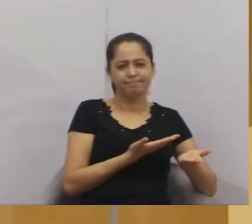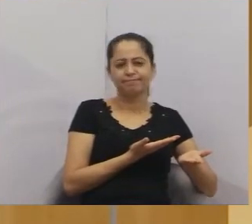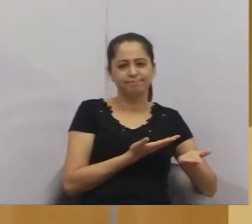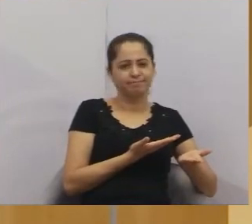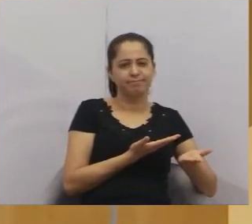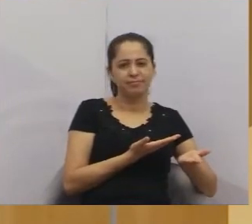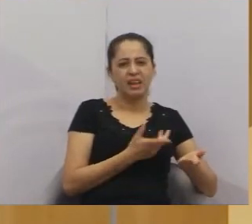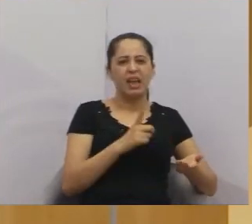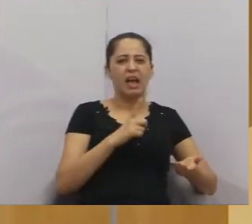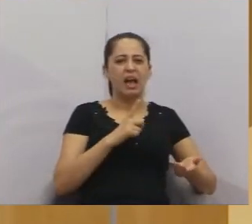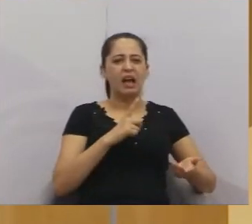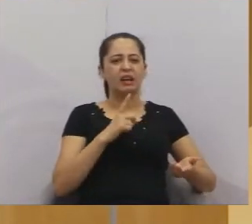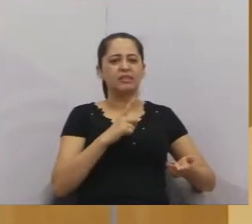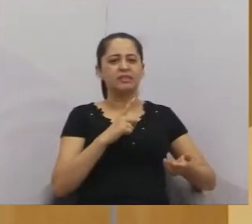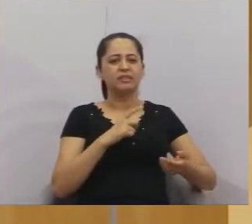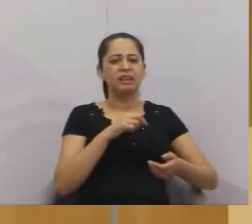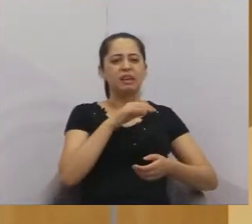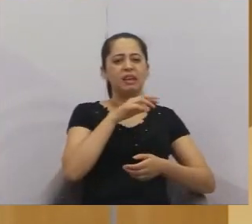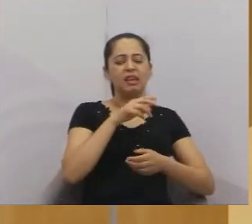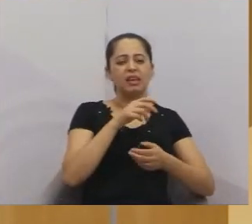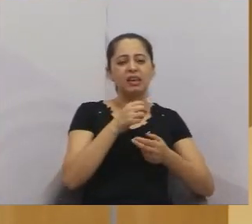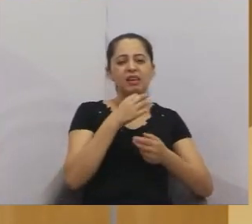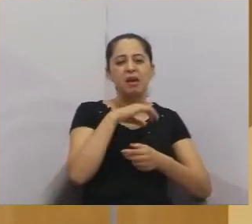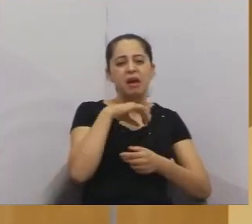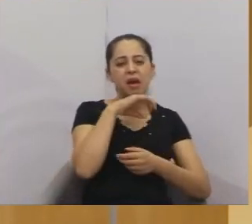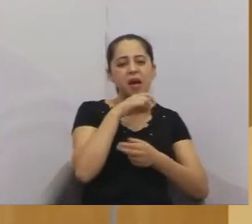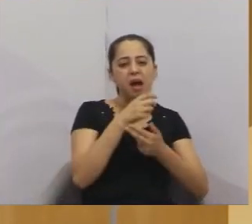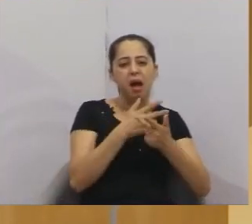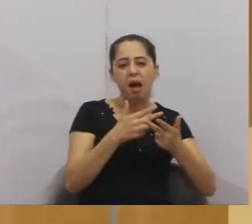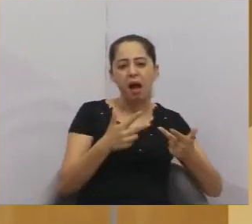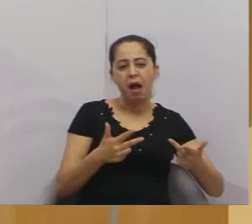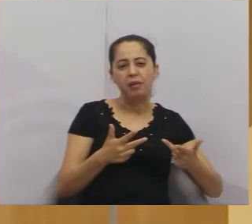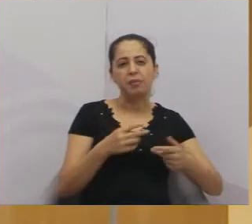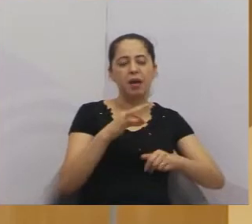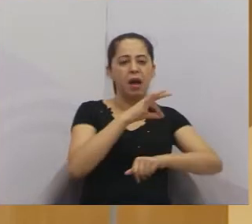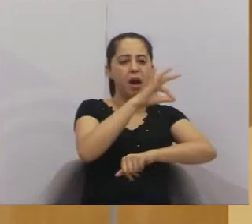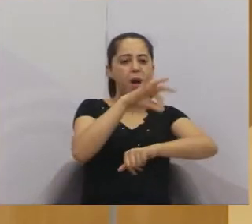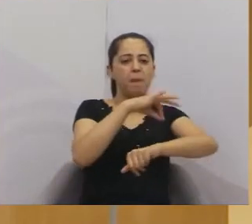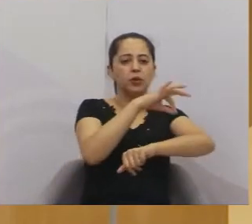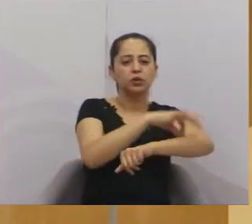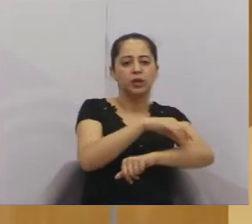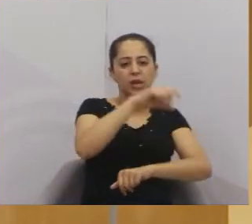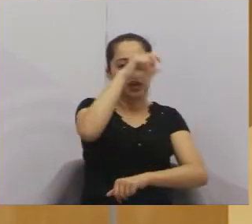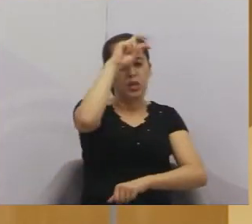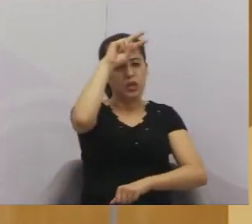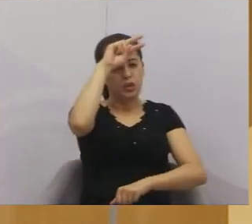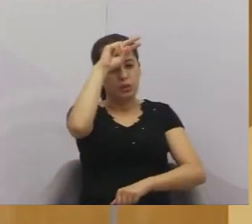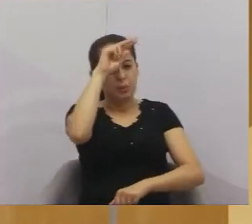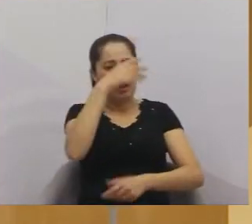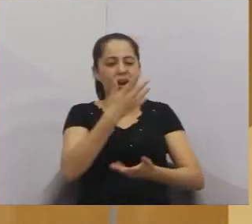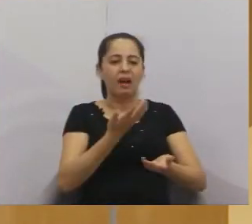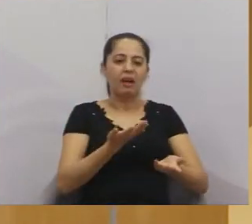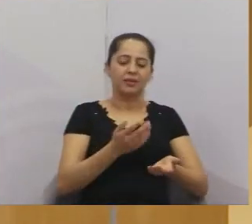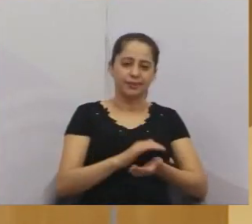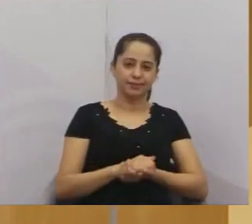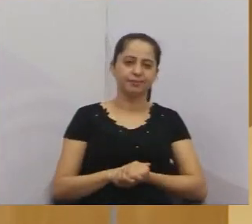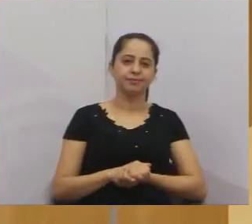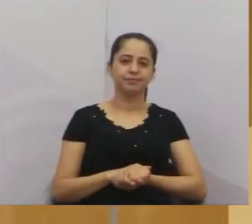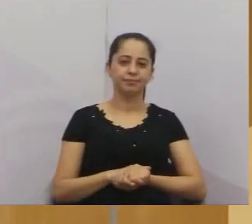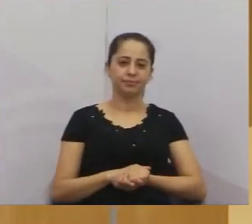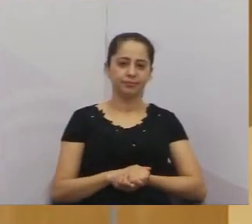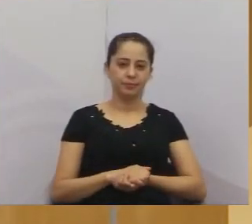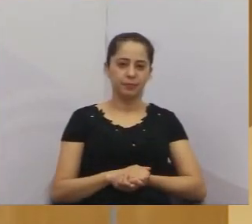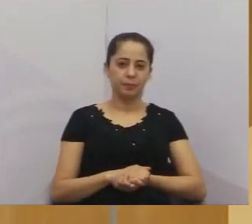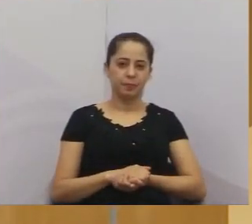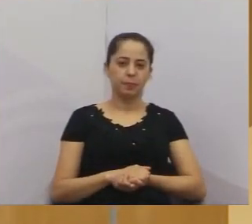proliferação de animais indesejados. Então, nós já estamos falando de saúde pública. Então eu vou fazer essa solicitação.